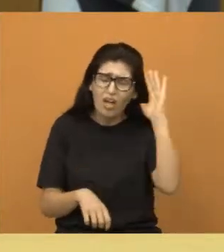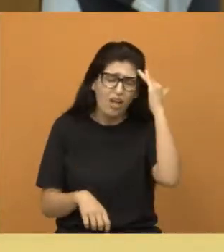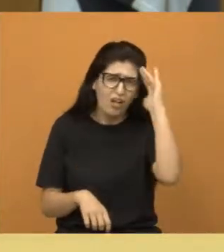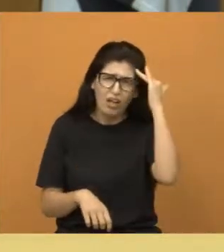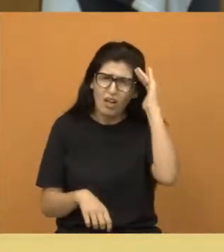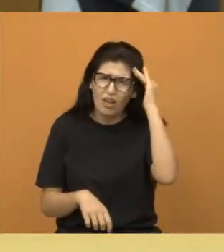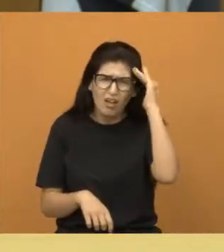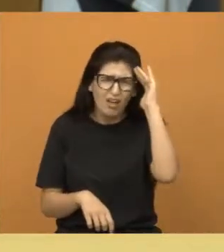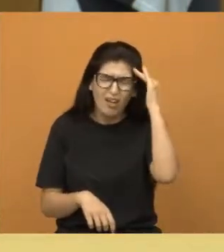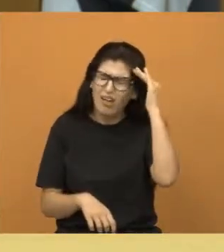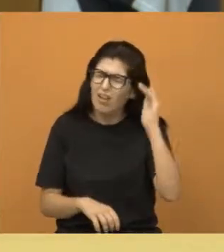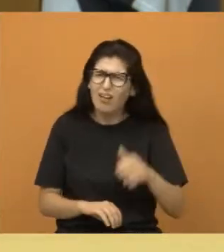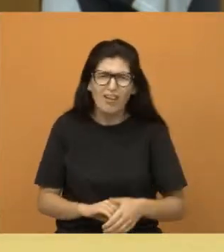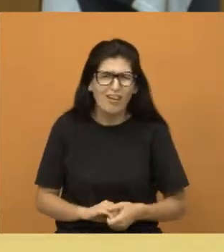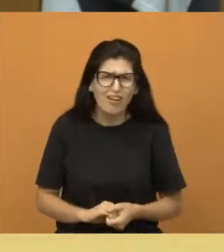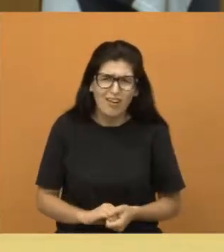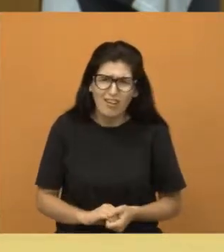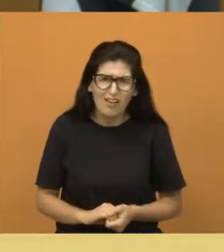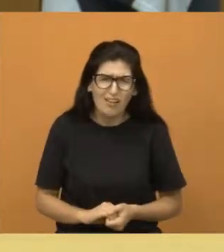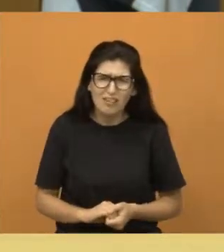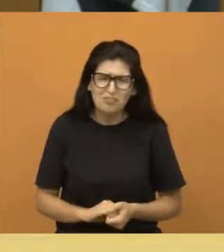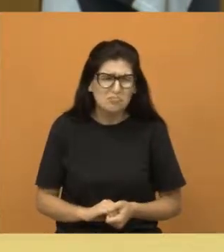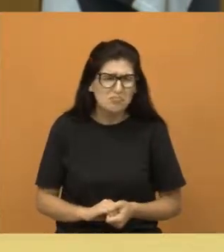Não dá para entender.